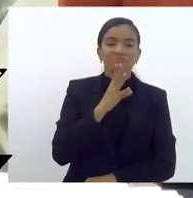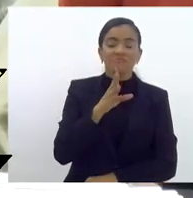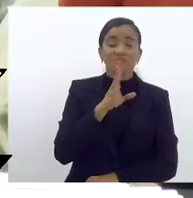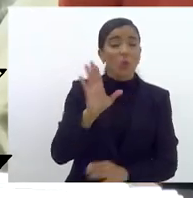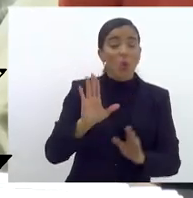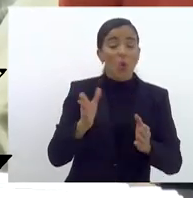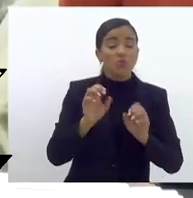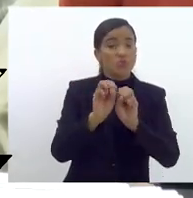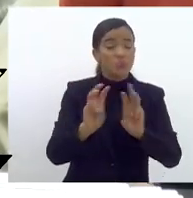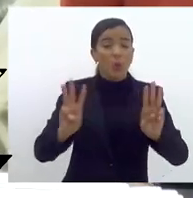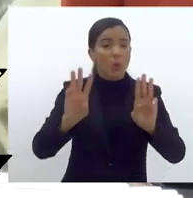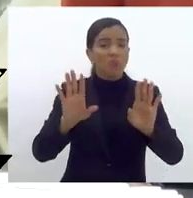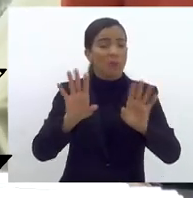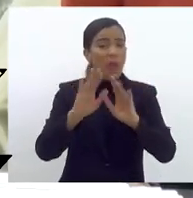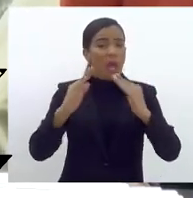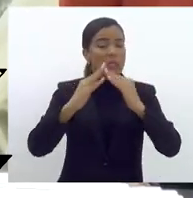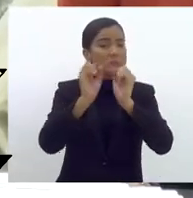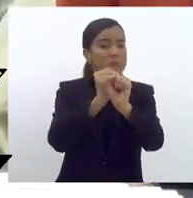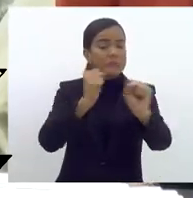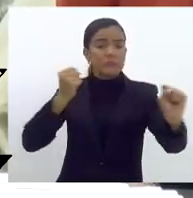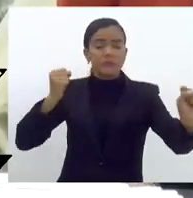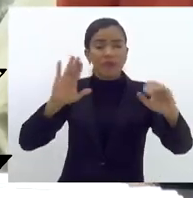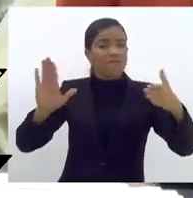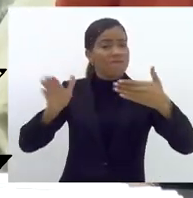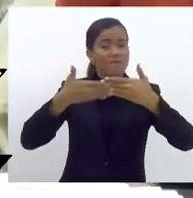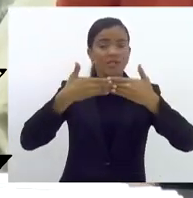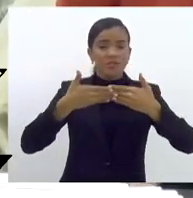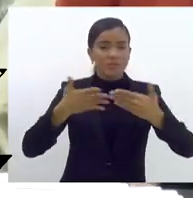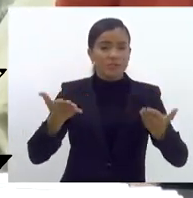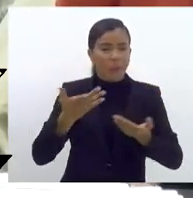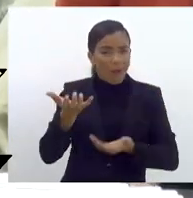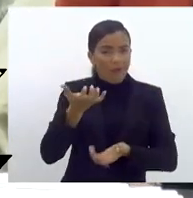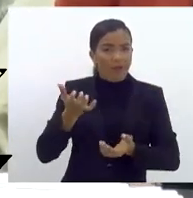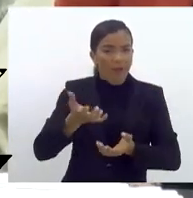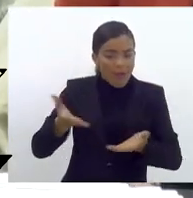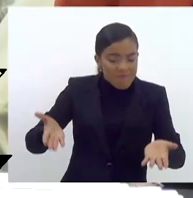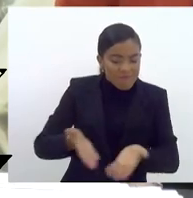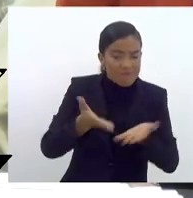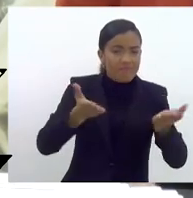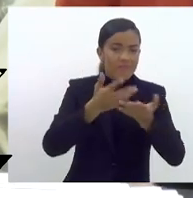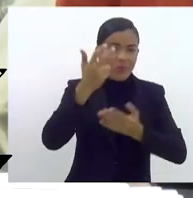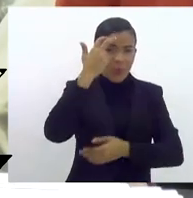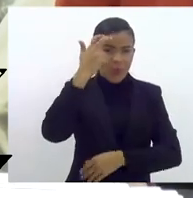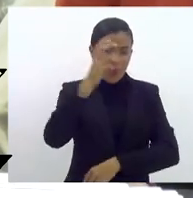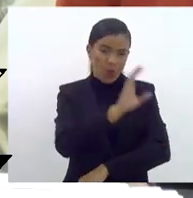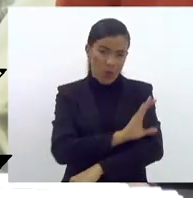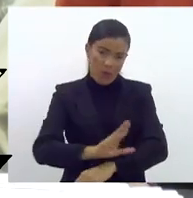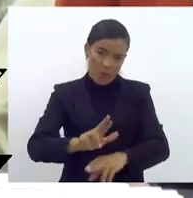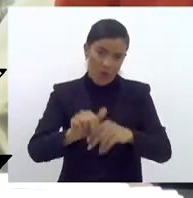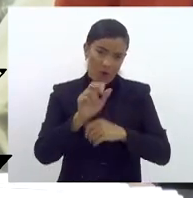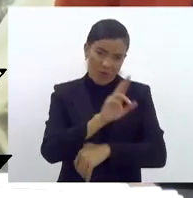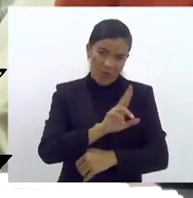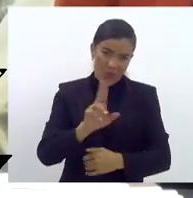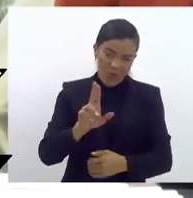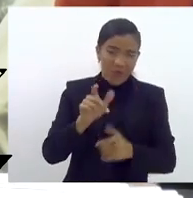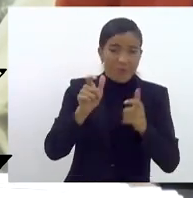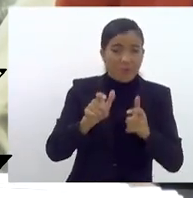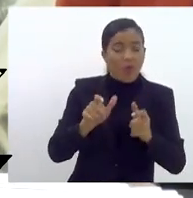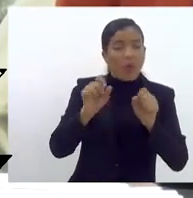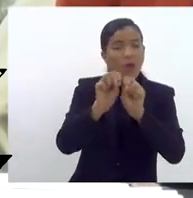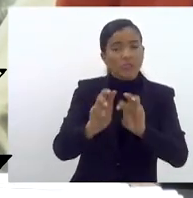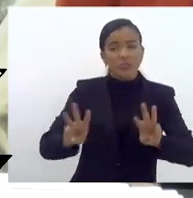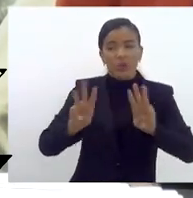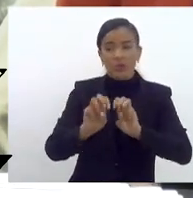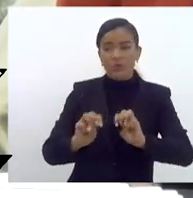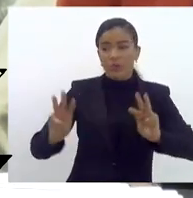está fechada e a gente quer promover ali é cultura dentro daquele espaço ali que já é cultural por nome porque é um local de eventos